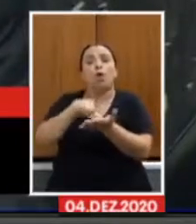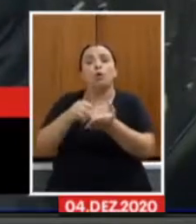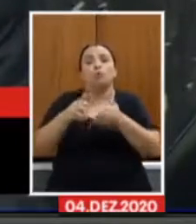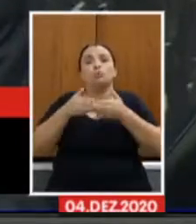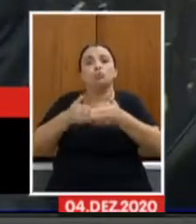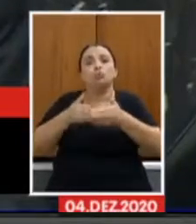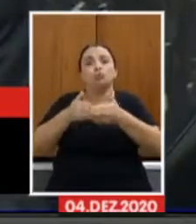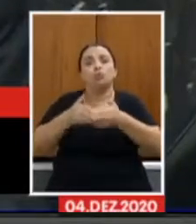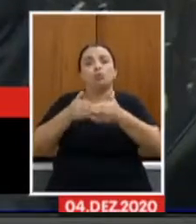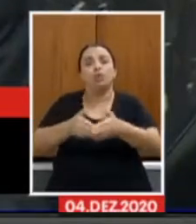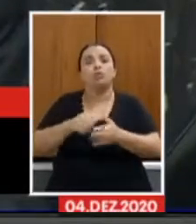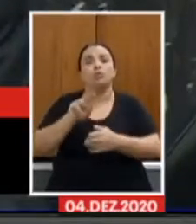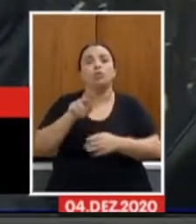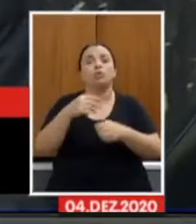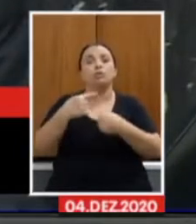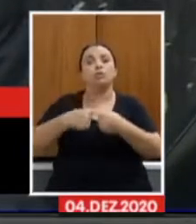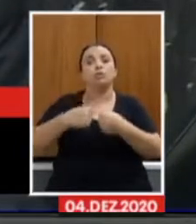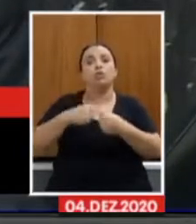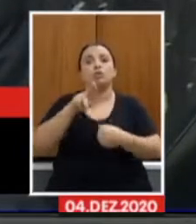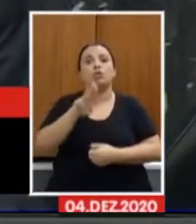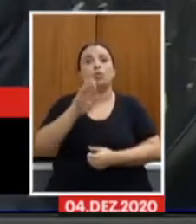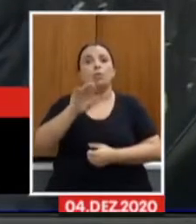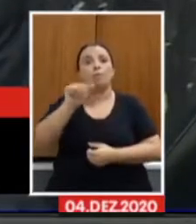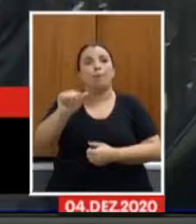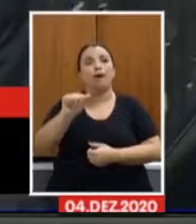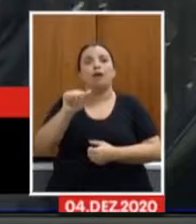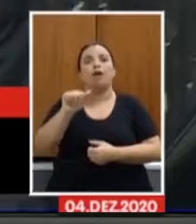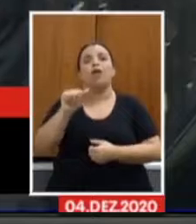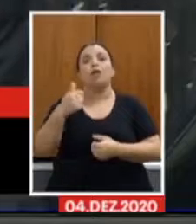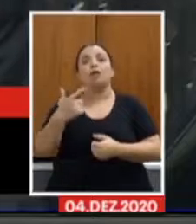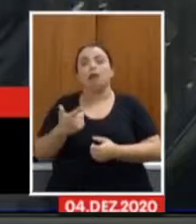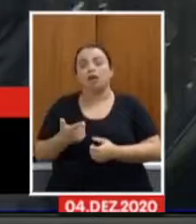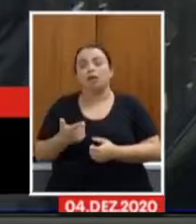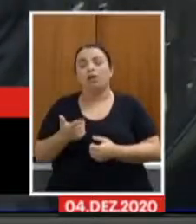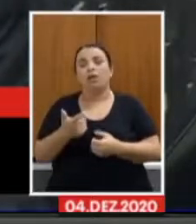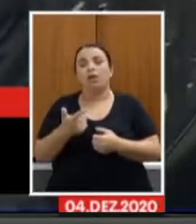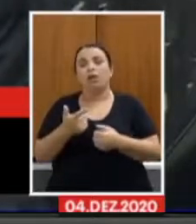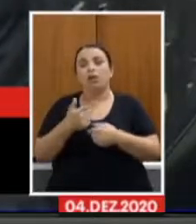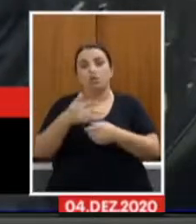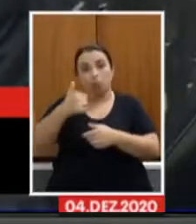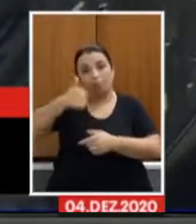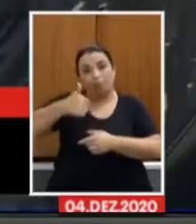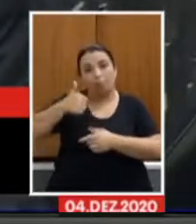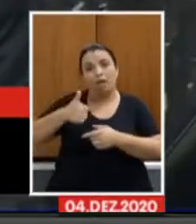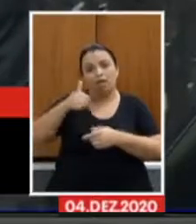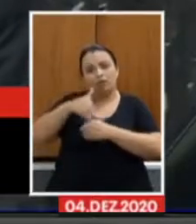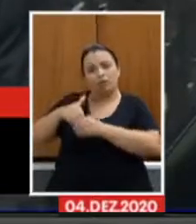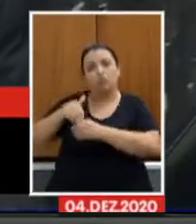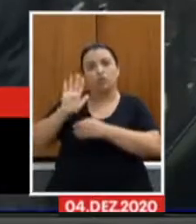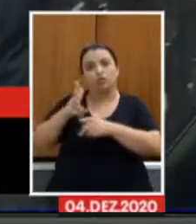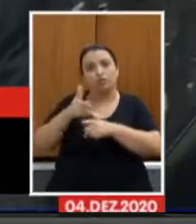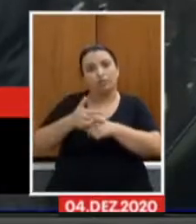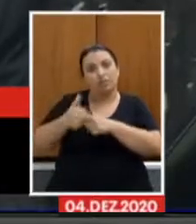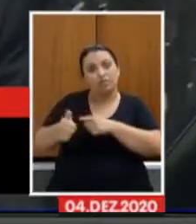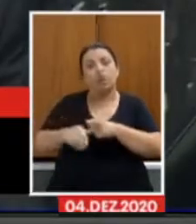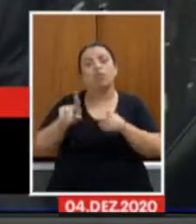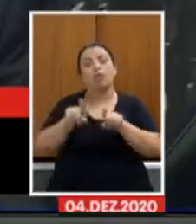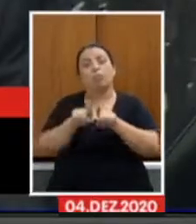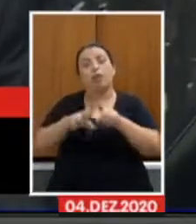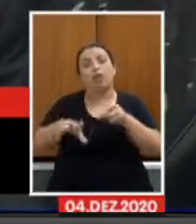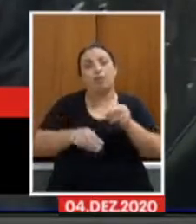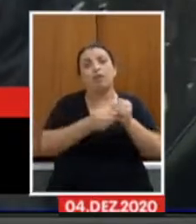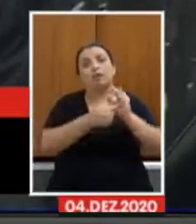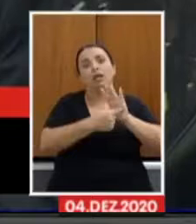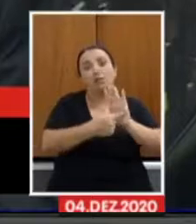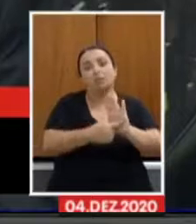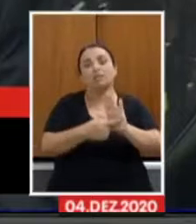Comissão de Desenvolvimento Econômico opina pela aprovação do projeto na forma do vencido em primeiro turno, com a emenda número 1 que apresenta. Em discussão o projeto, não